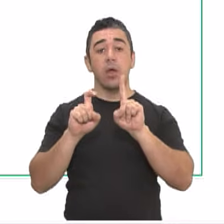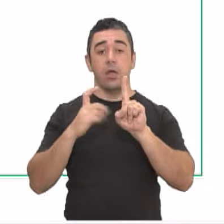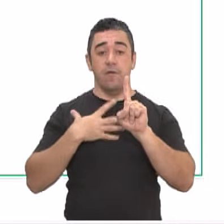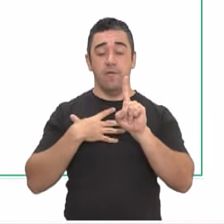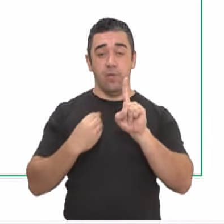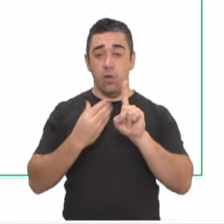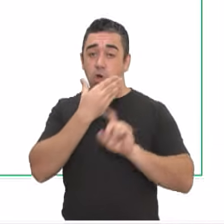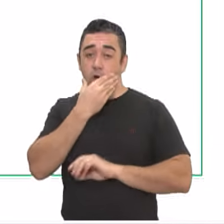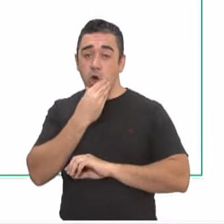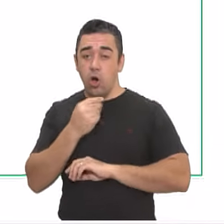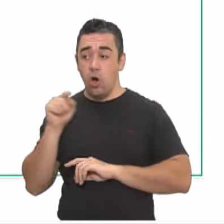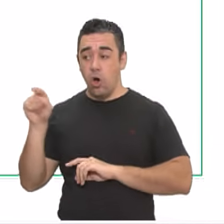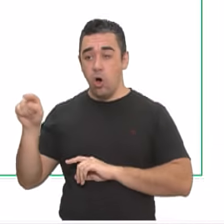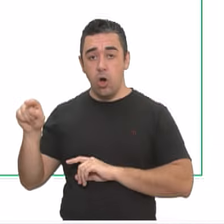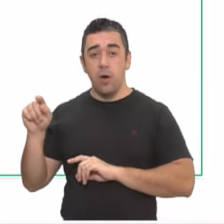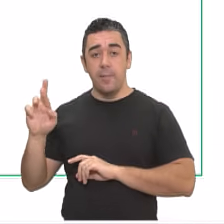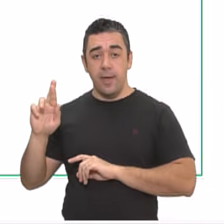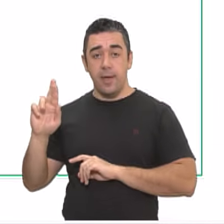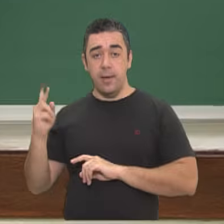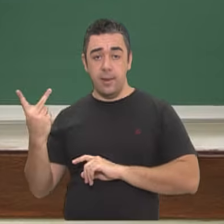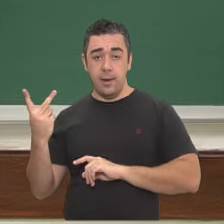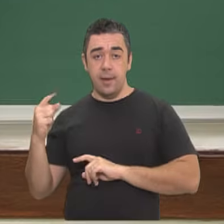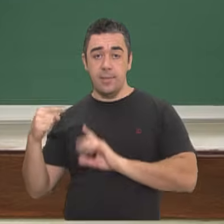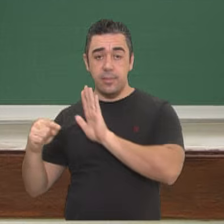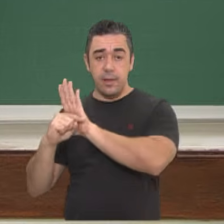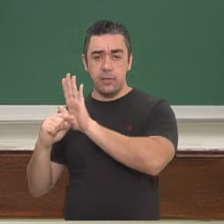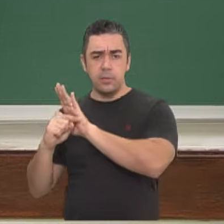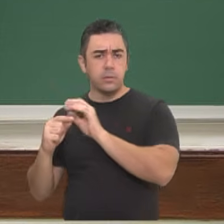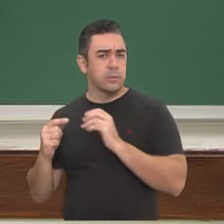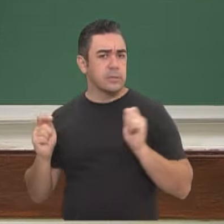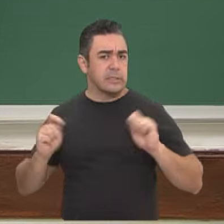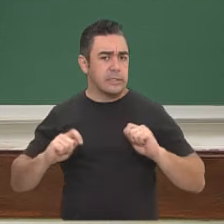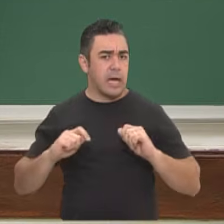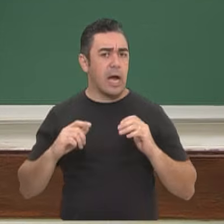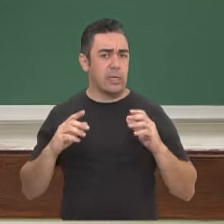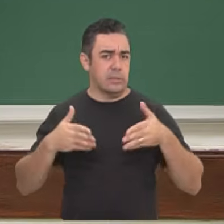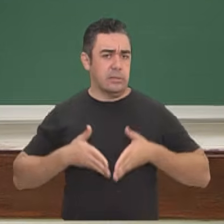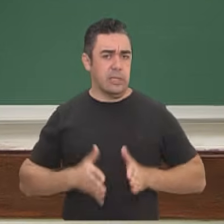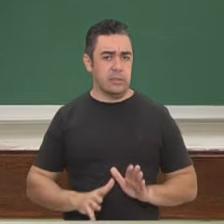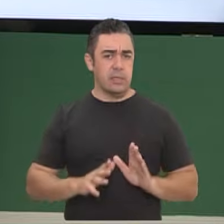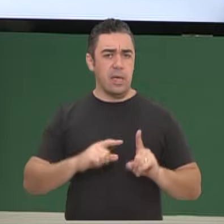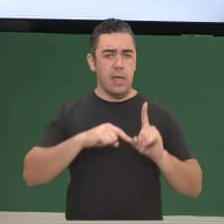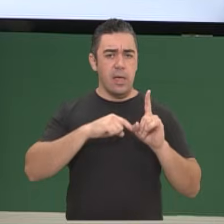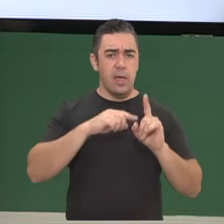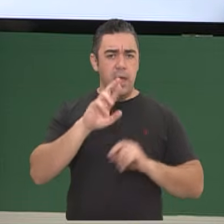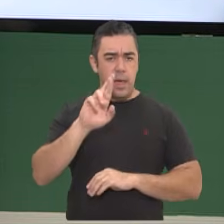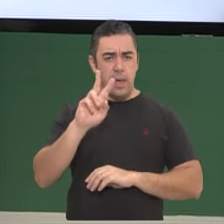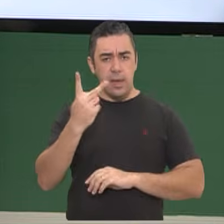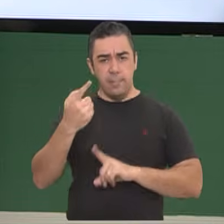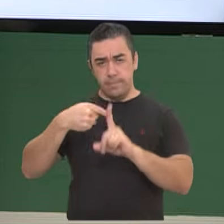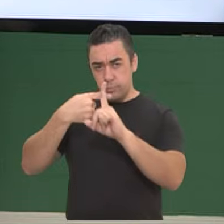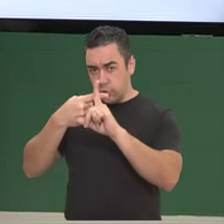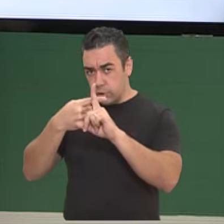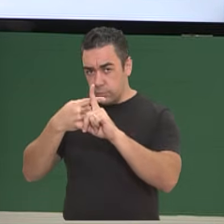homem RH negativo. Qual a probabilidade de nascer uma criança RH positiva? Então, façam aí para mim.